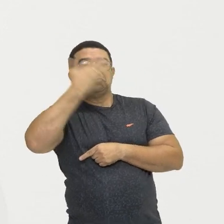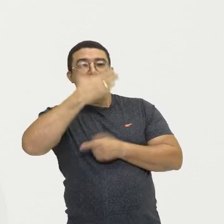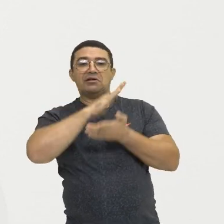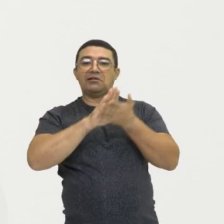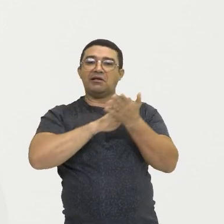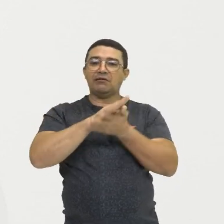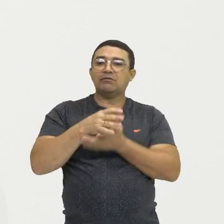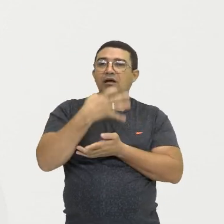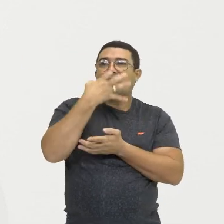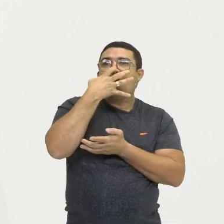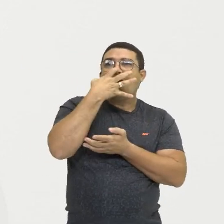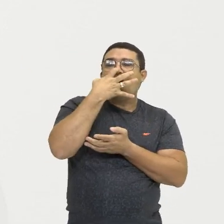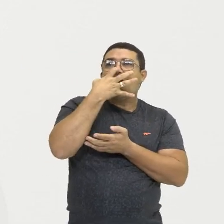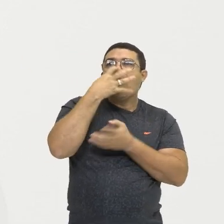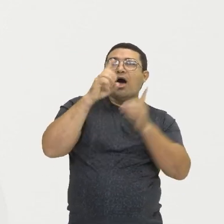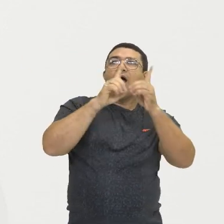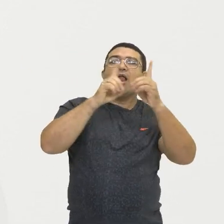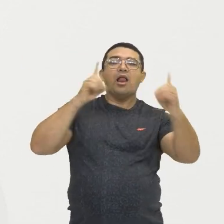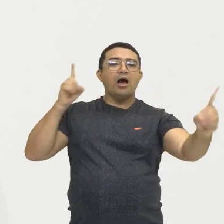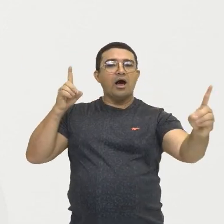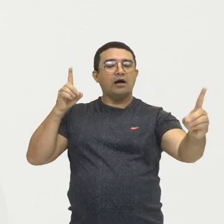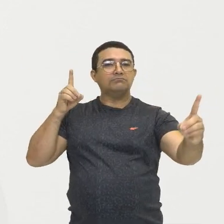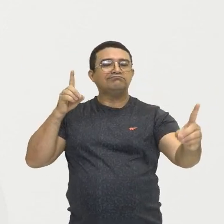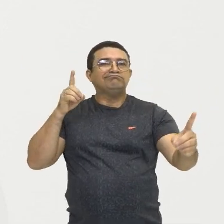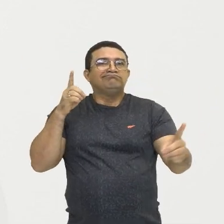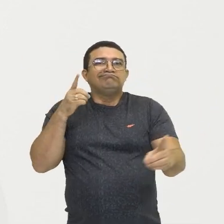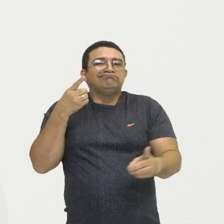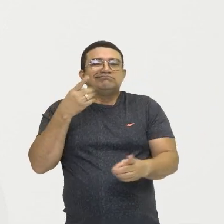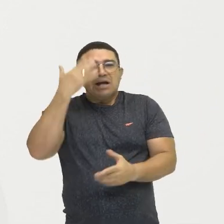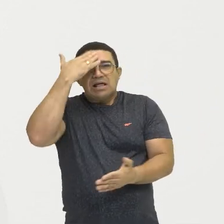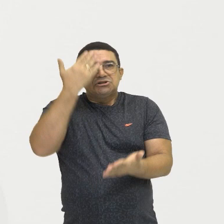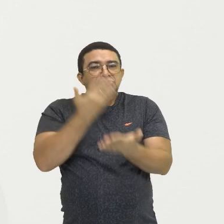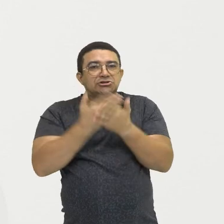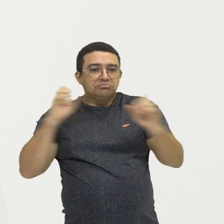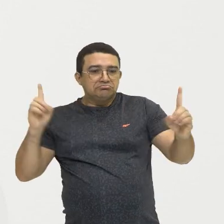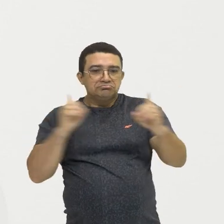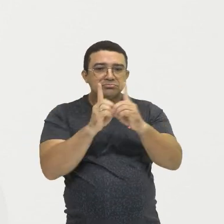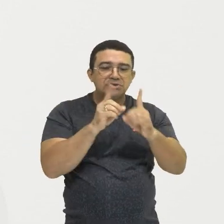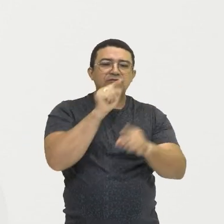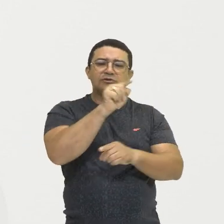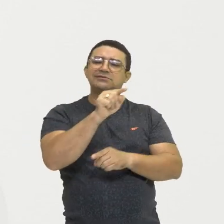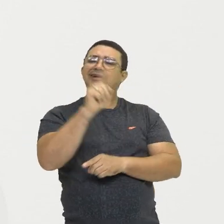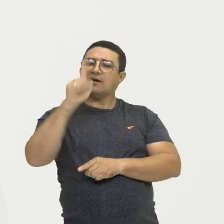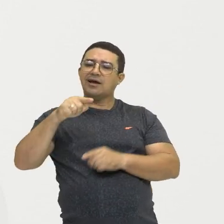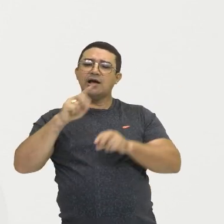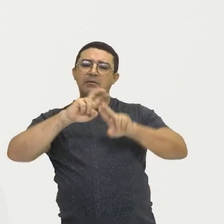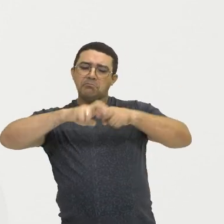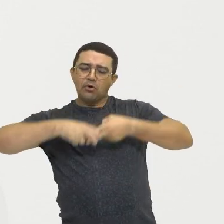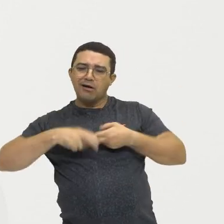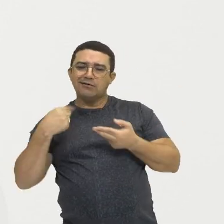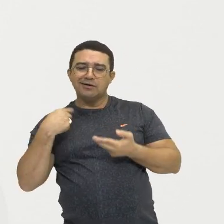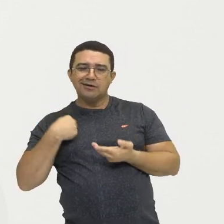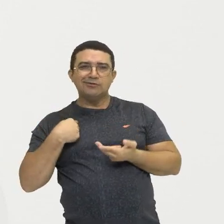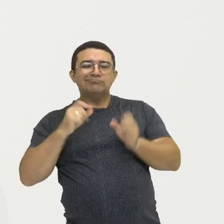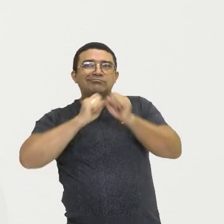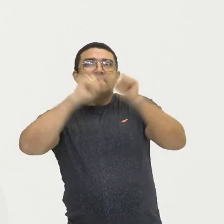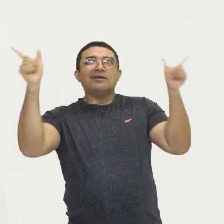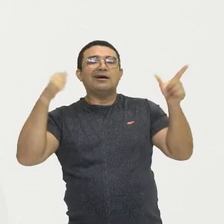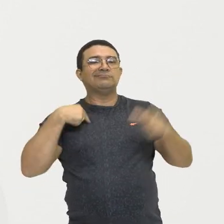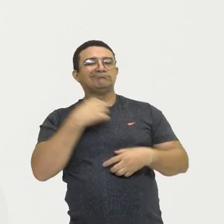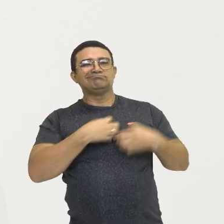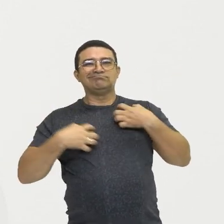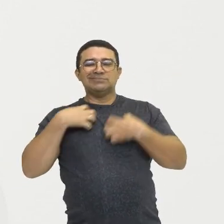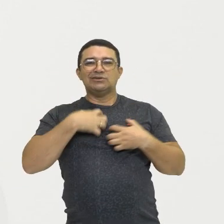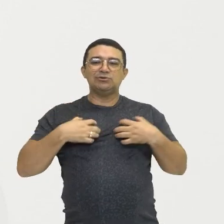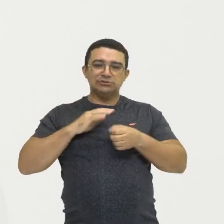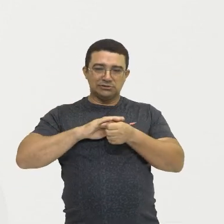a admira à distância, sem a menor esperança. Você é o motivo do meu amanhecer e a minha angústia ao